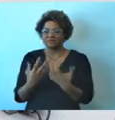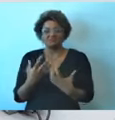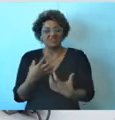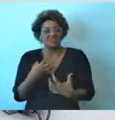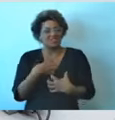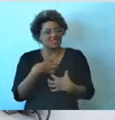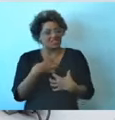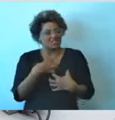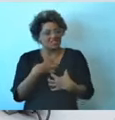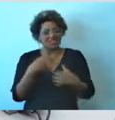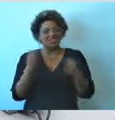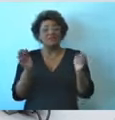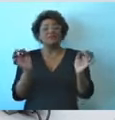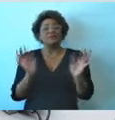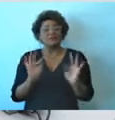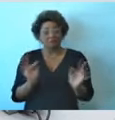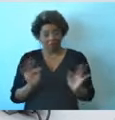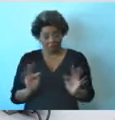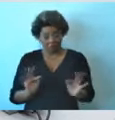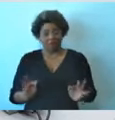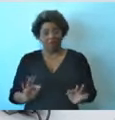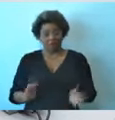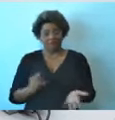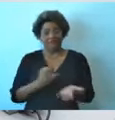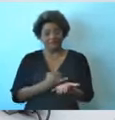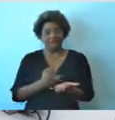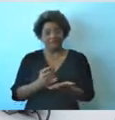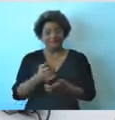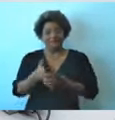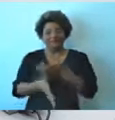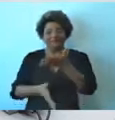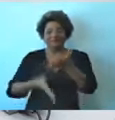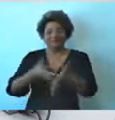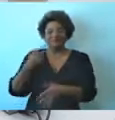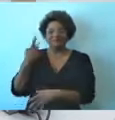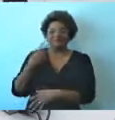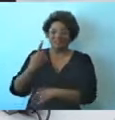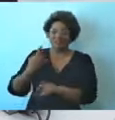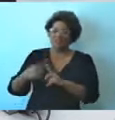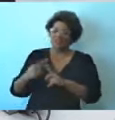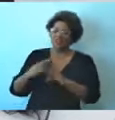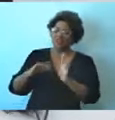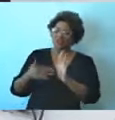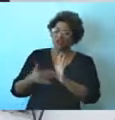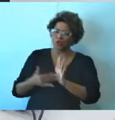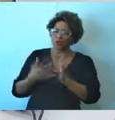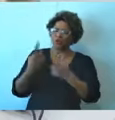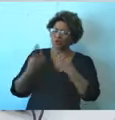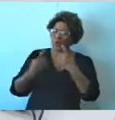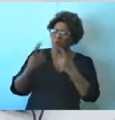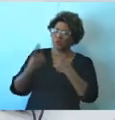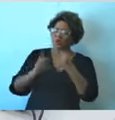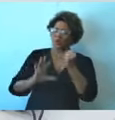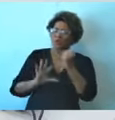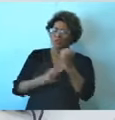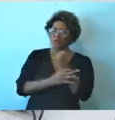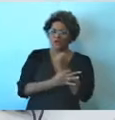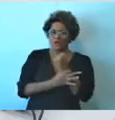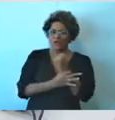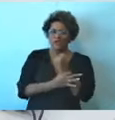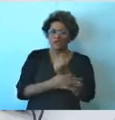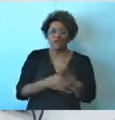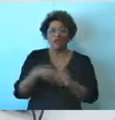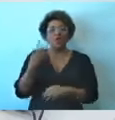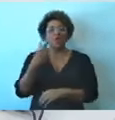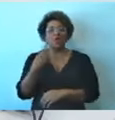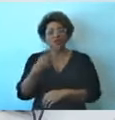feliz com a introdução da fala dos vereadores, porque está todo mundo muito preocupado com segurança. O vereador Braulio já fez